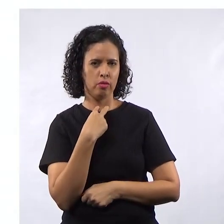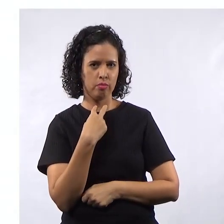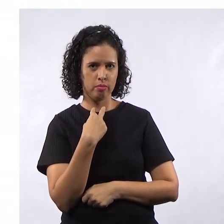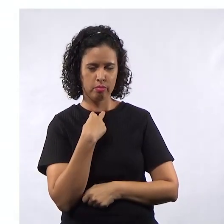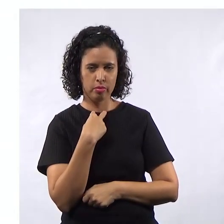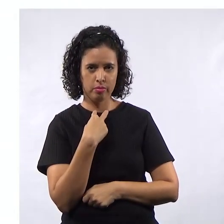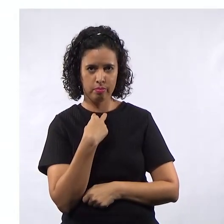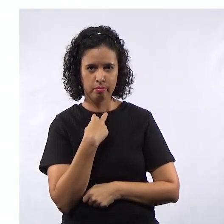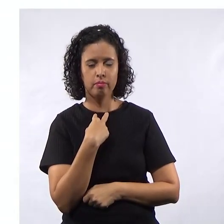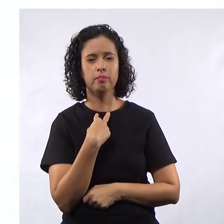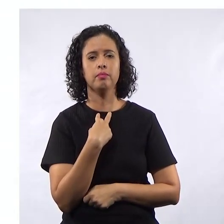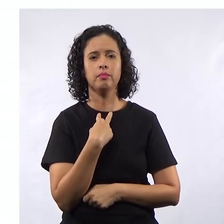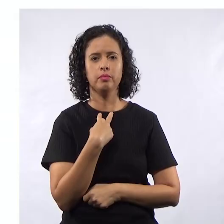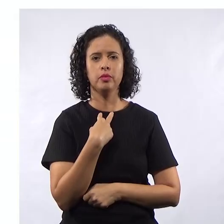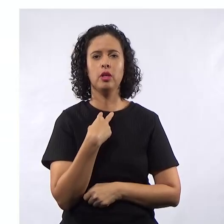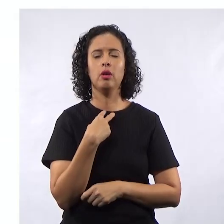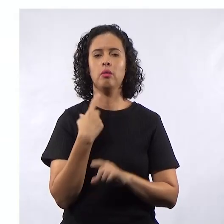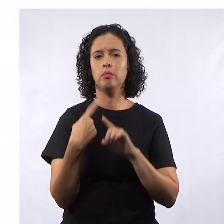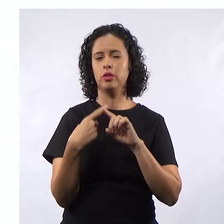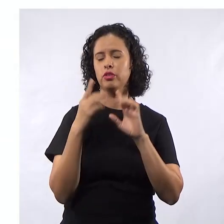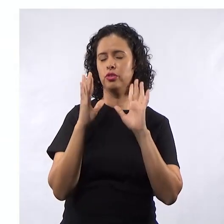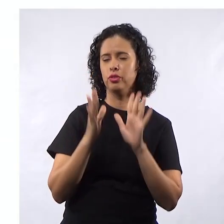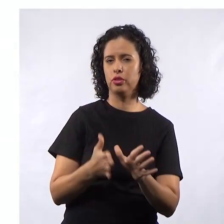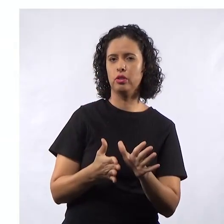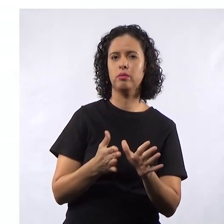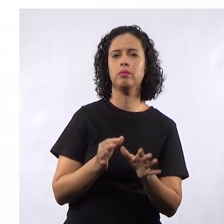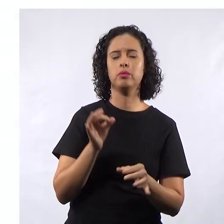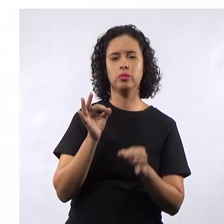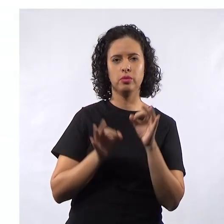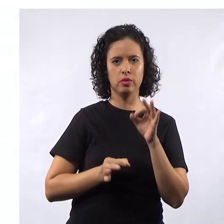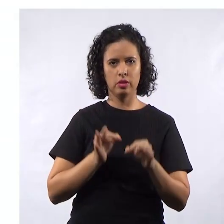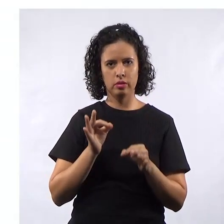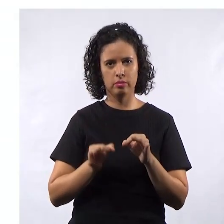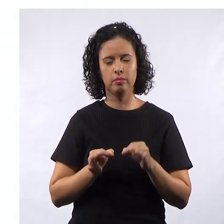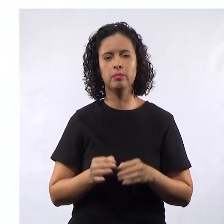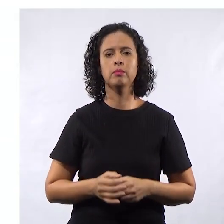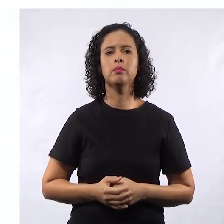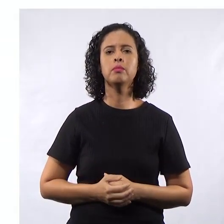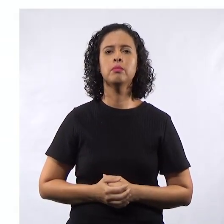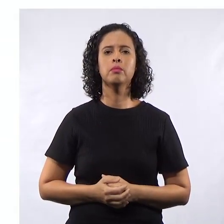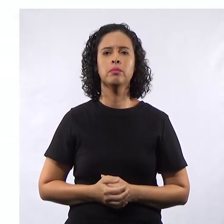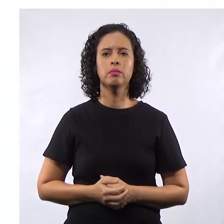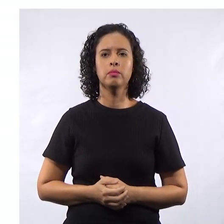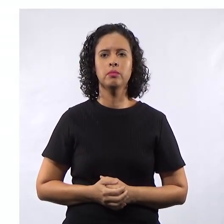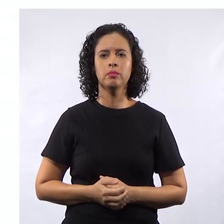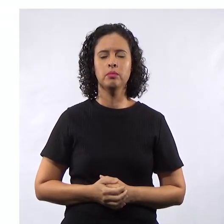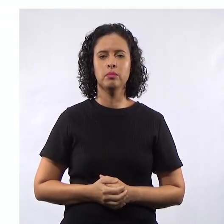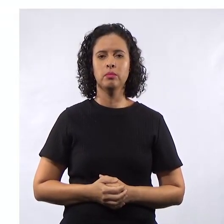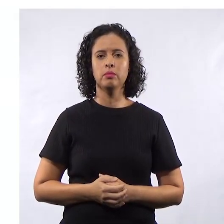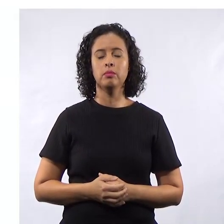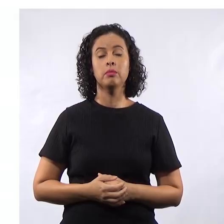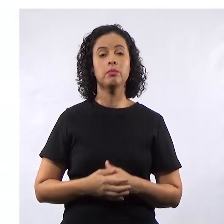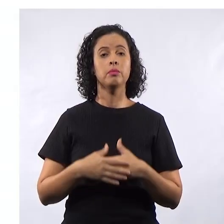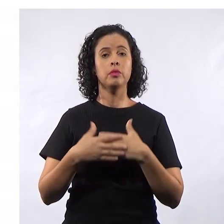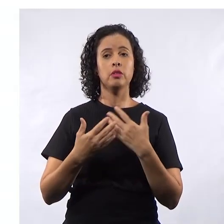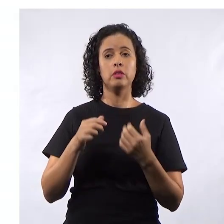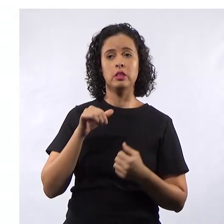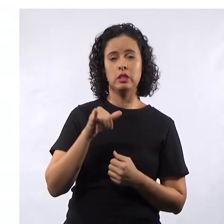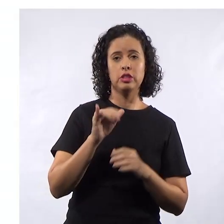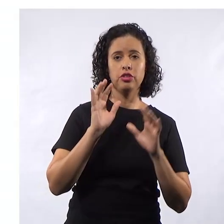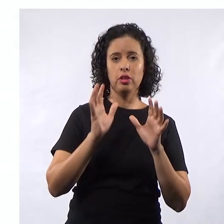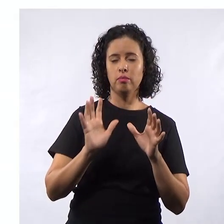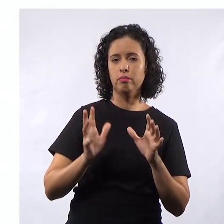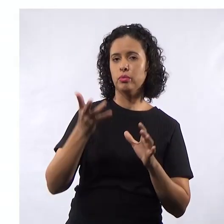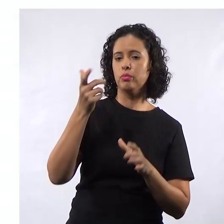modificar aquela situação, porque já fez coisa julgada, né? Então, a partir desse momento, se já fez